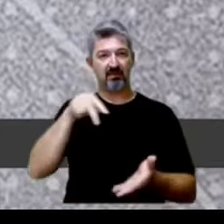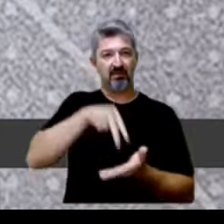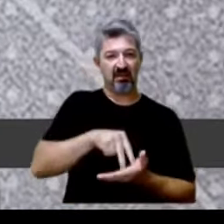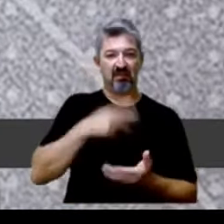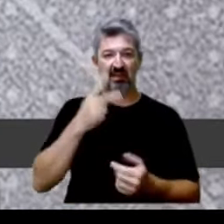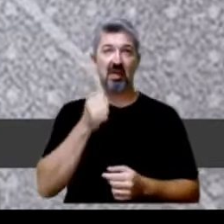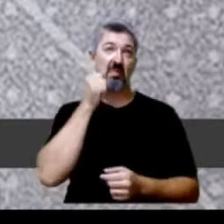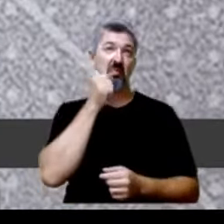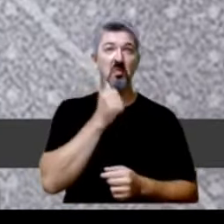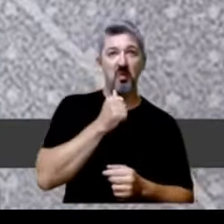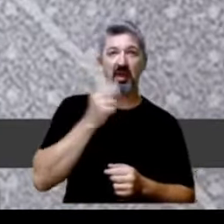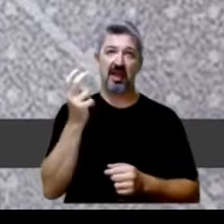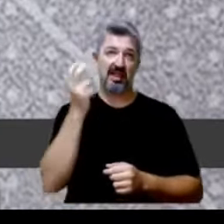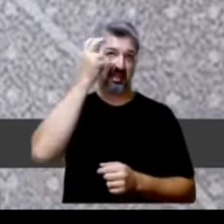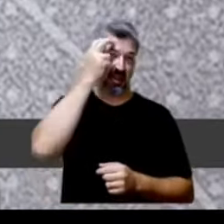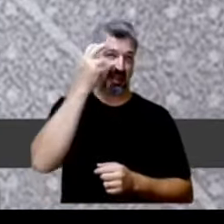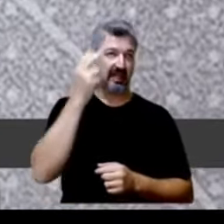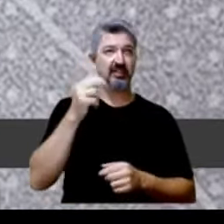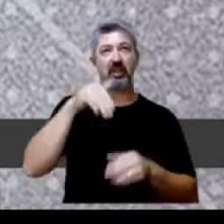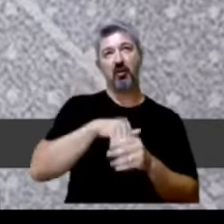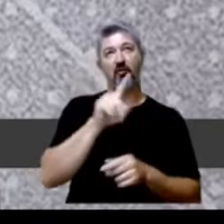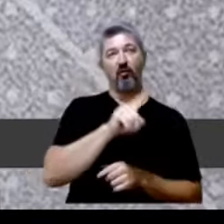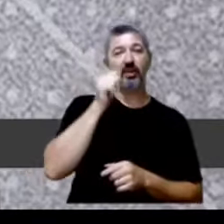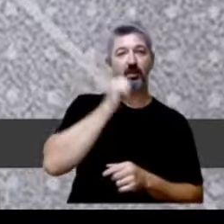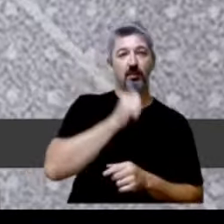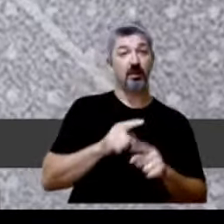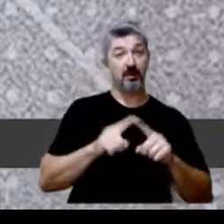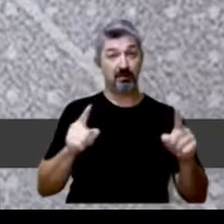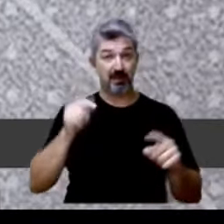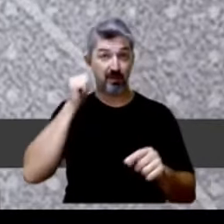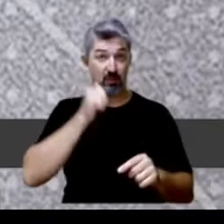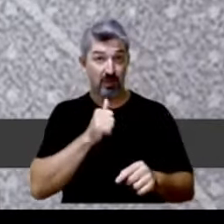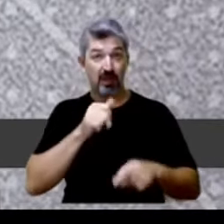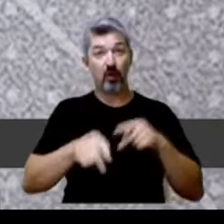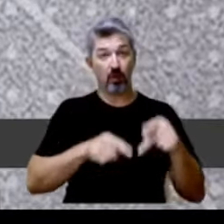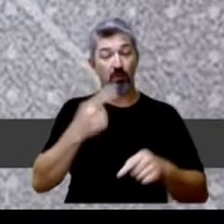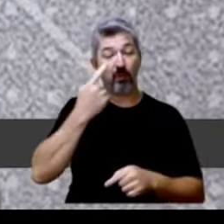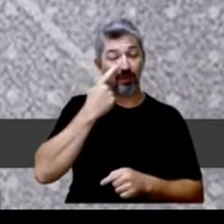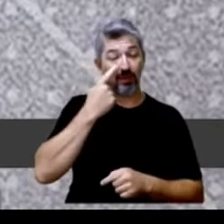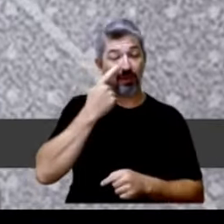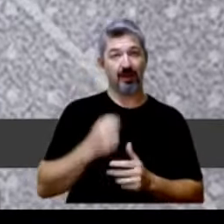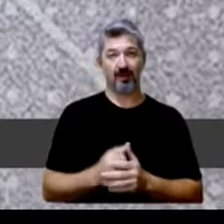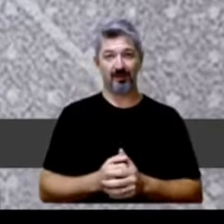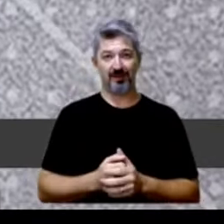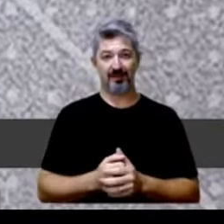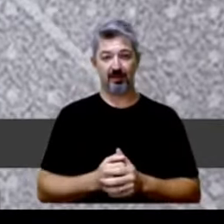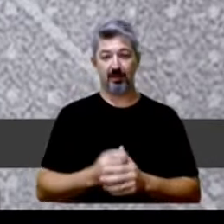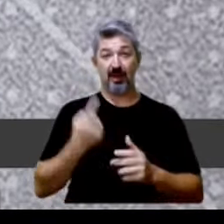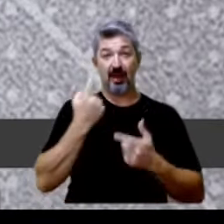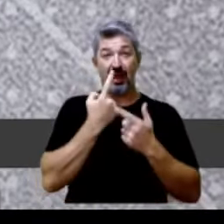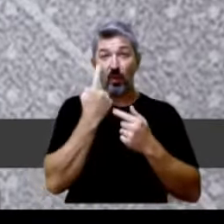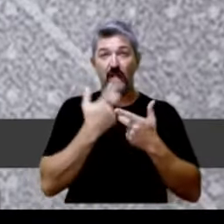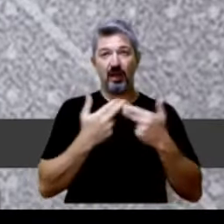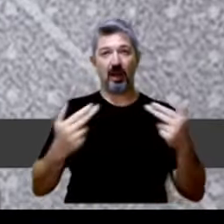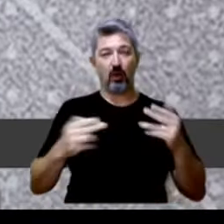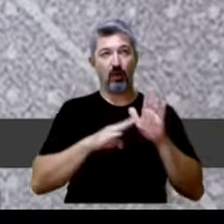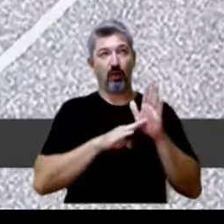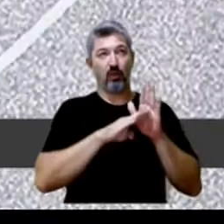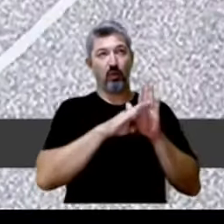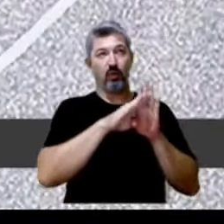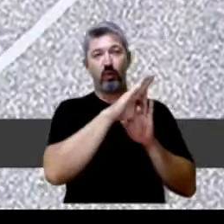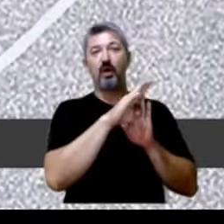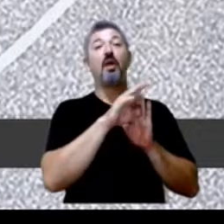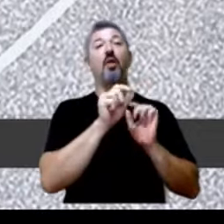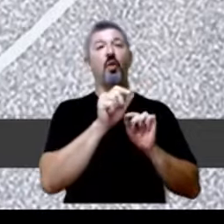que é inteligente, não vota em mulher. Mas as mulheres e o povo estão vendo e a única coisa que dispara nessa eleição é a sua rejeição.